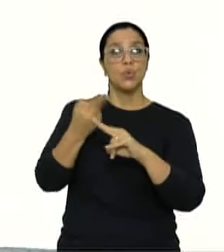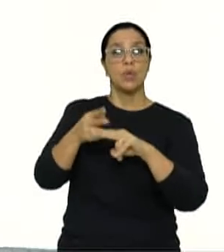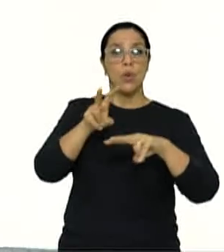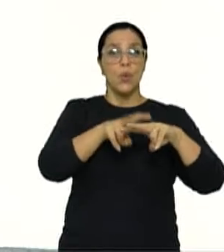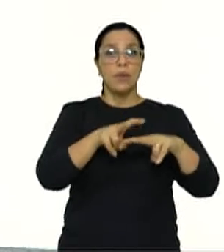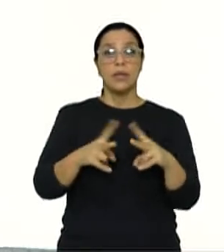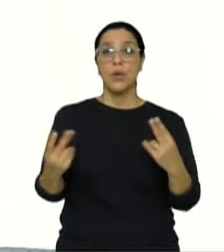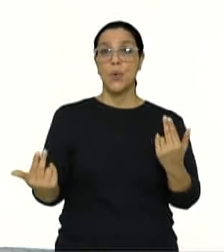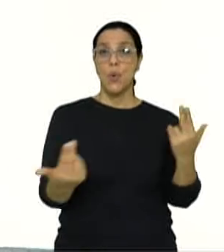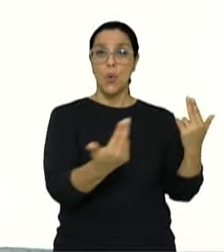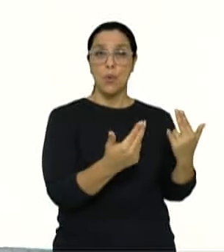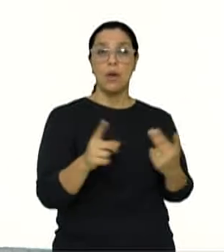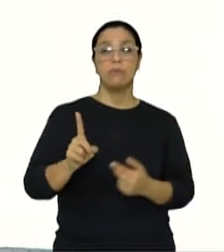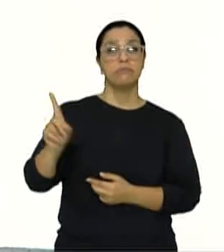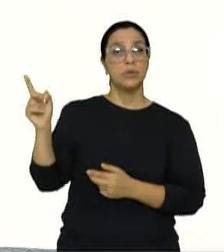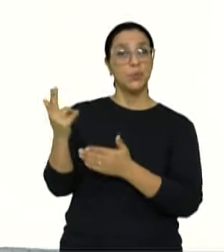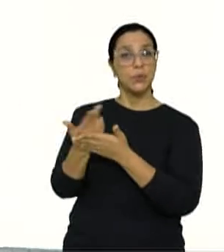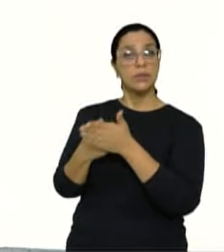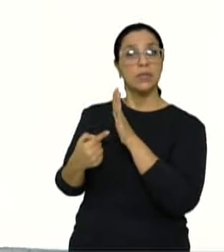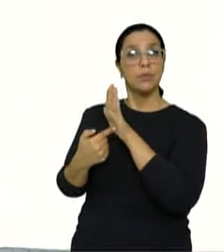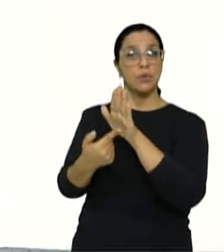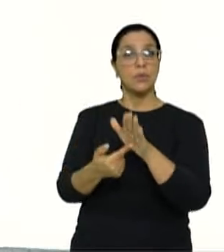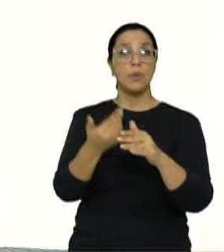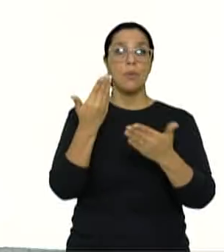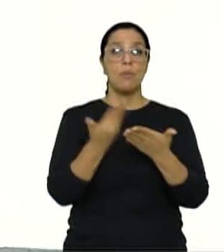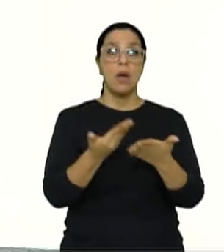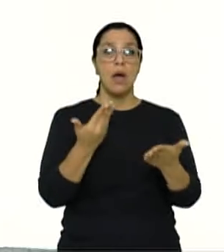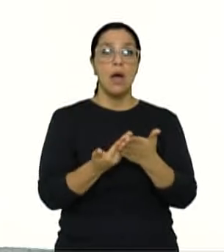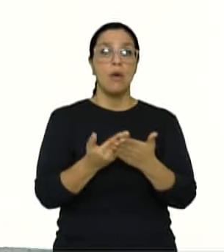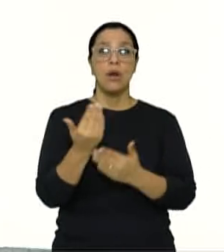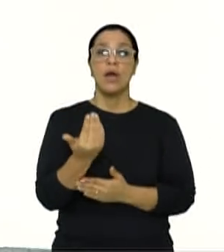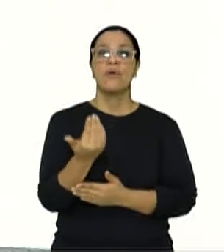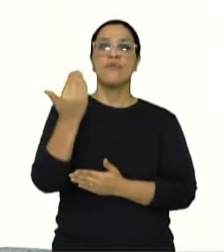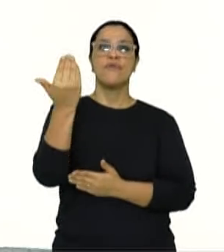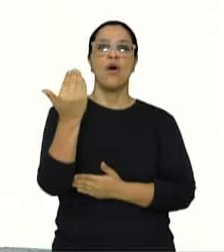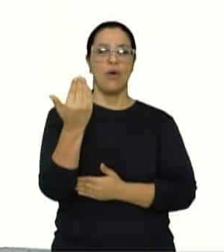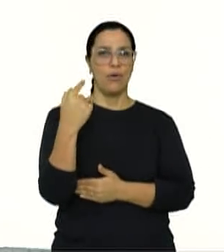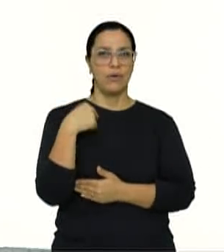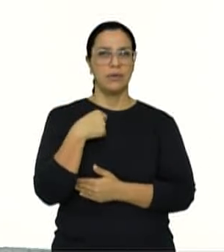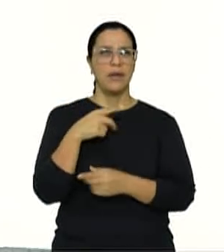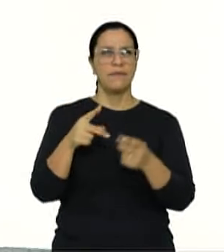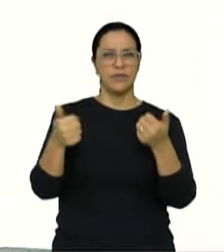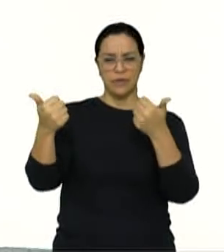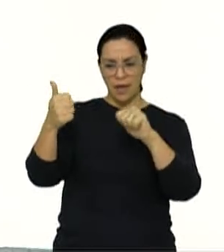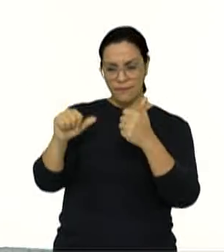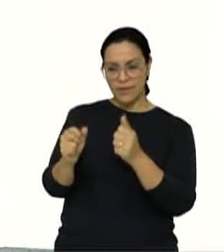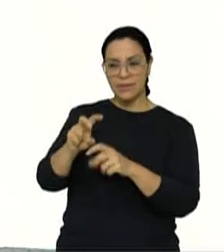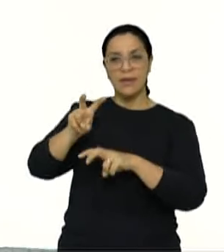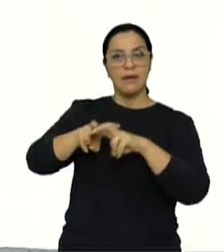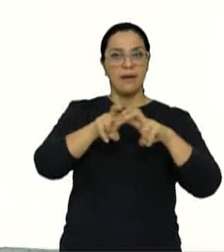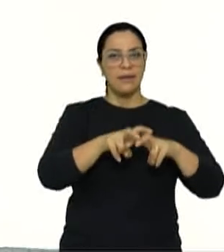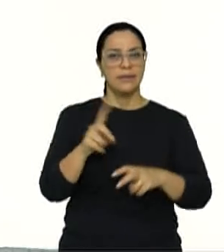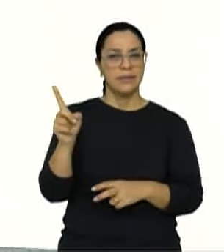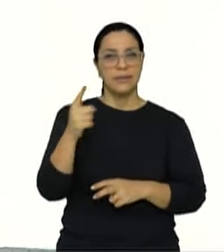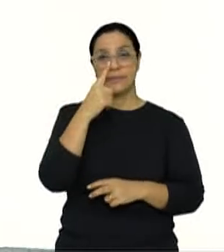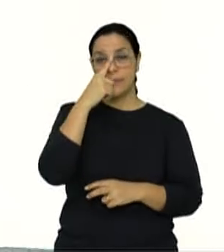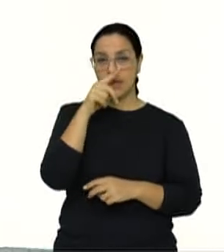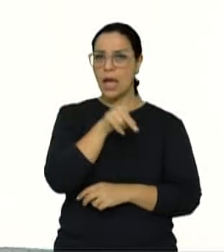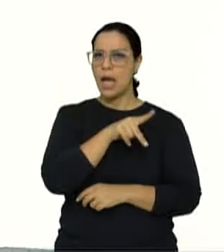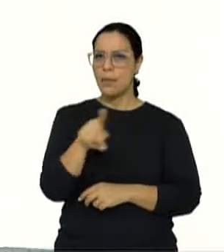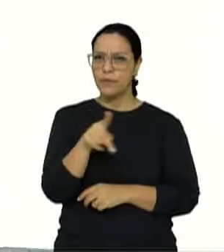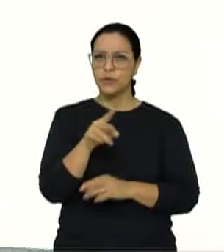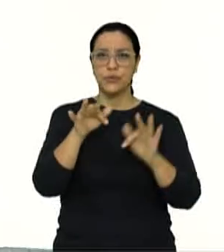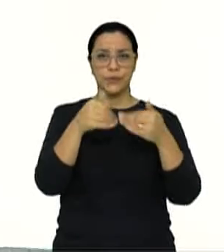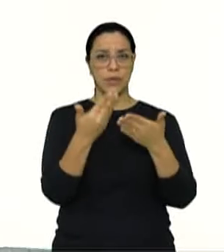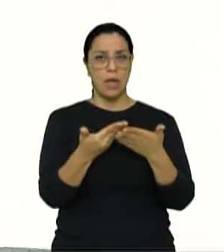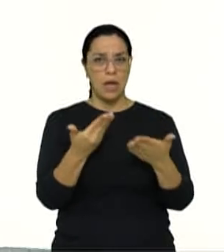cadeiras iguais às da figura para uma aula ao ar livre. Dá uma boa olhada nessa cadeira aí. A professora, ao